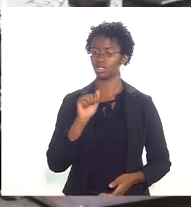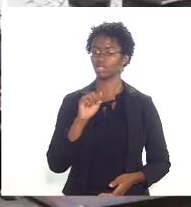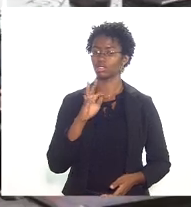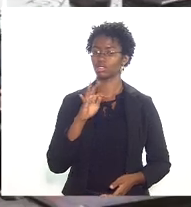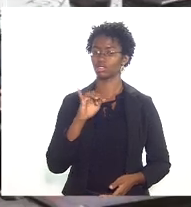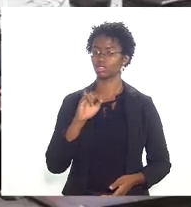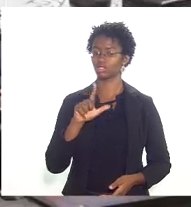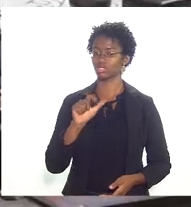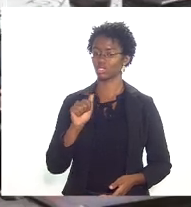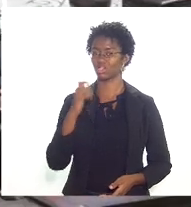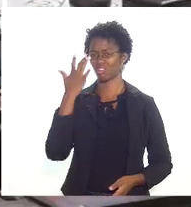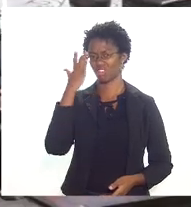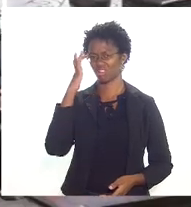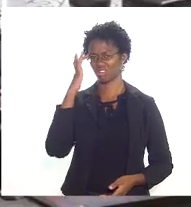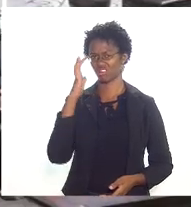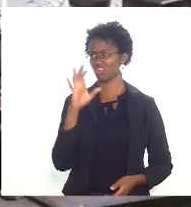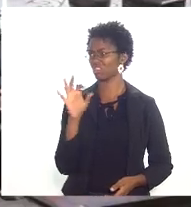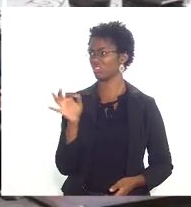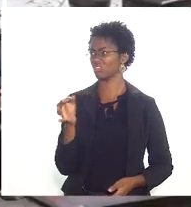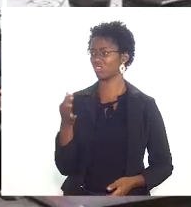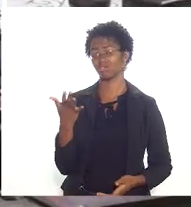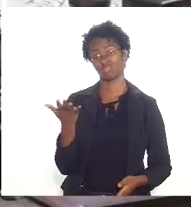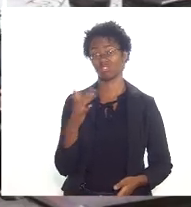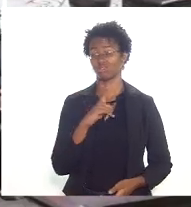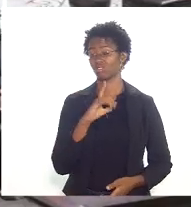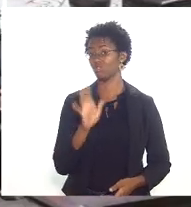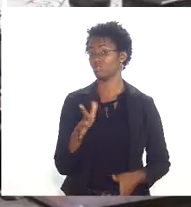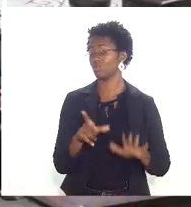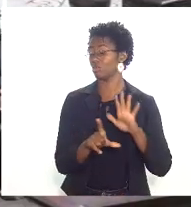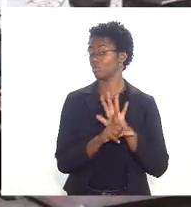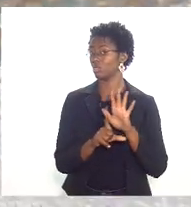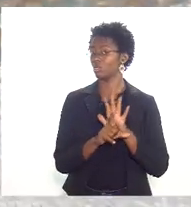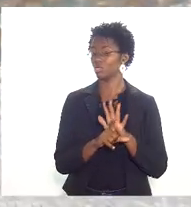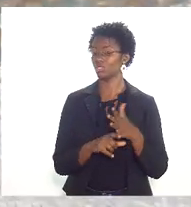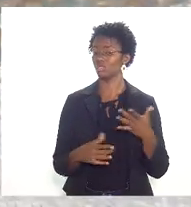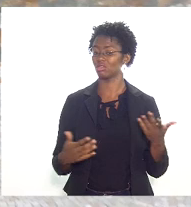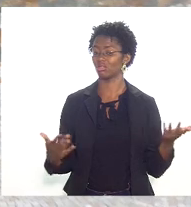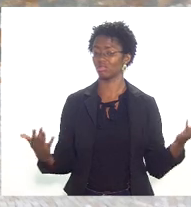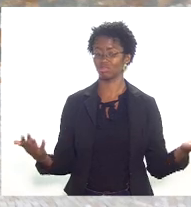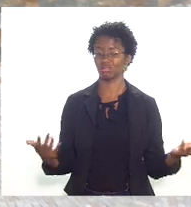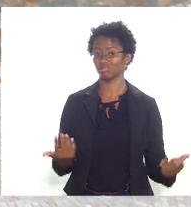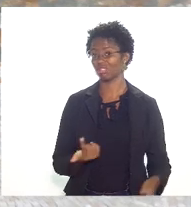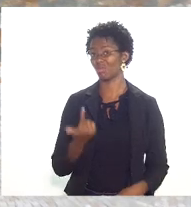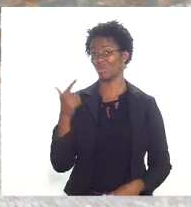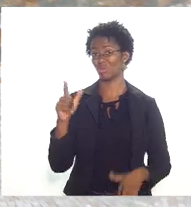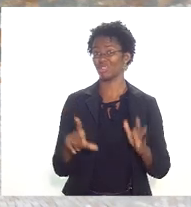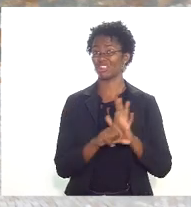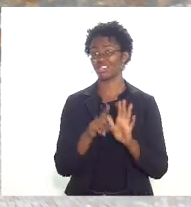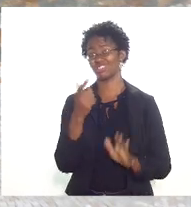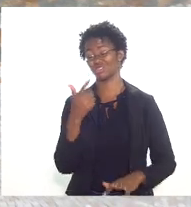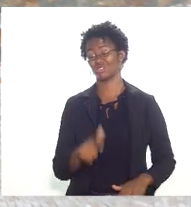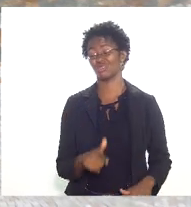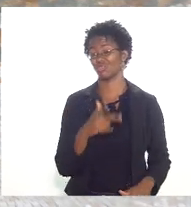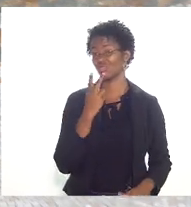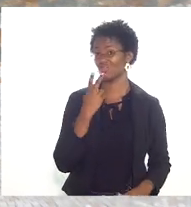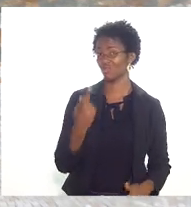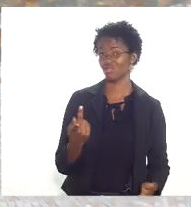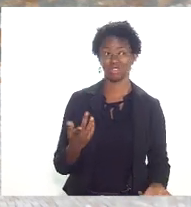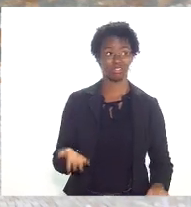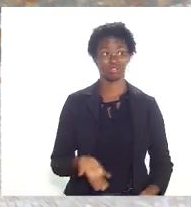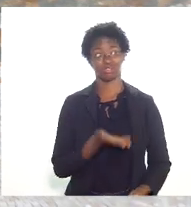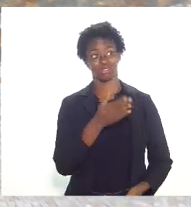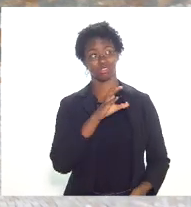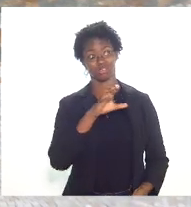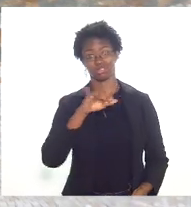2015.1 bom então já uma Leite seria o pela prejudicar habilidade ou se eu posso Elisa remete para ccj